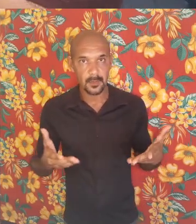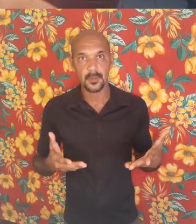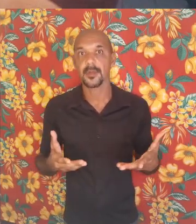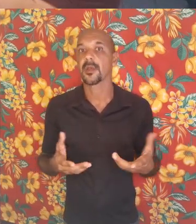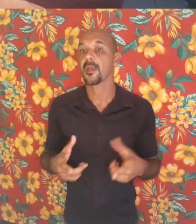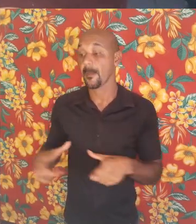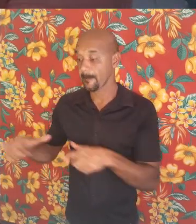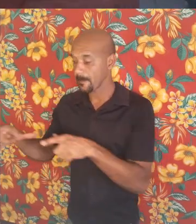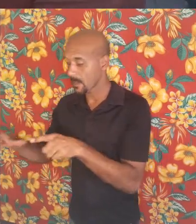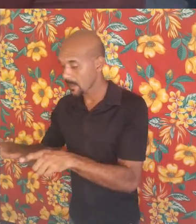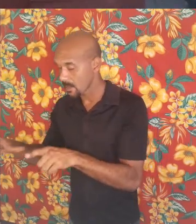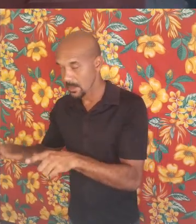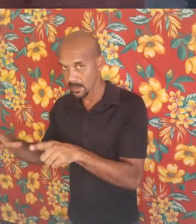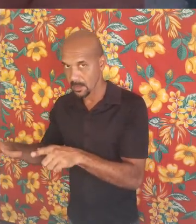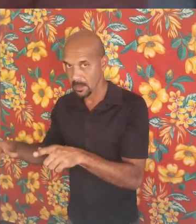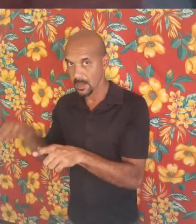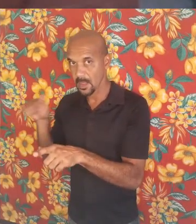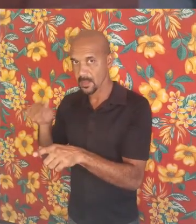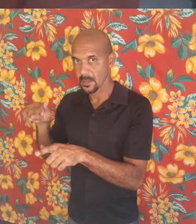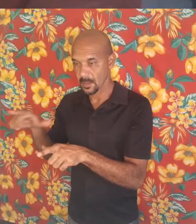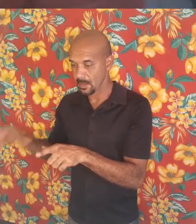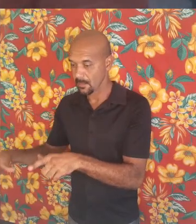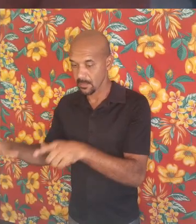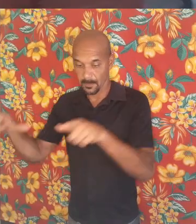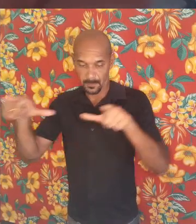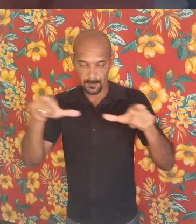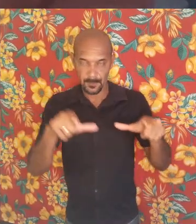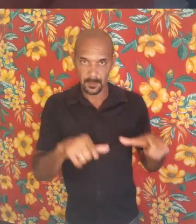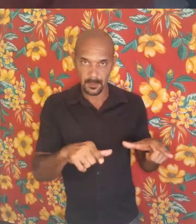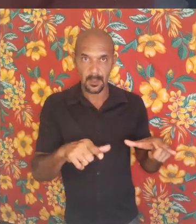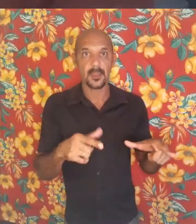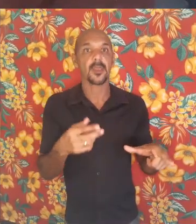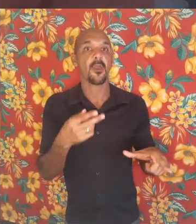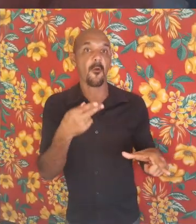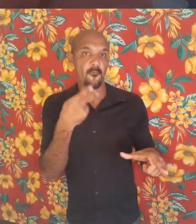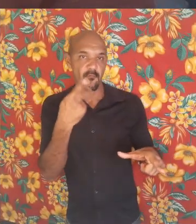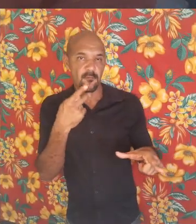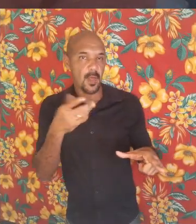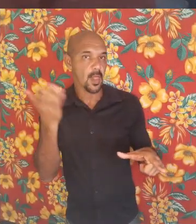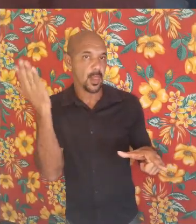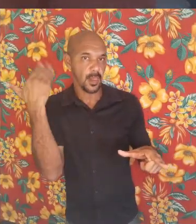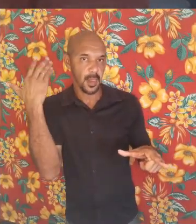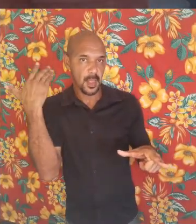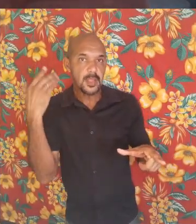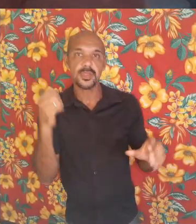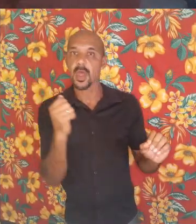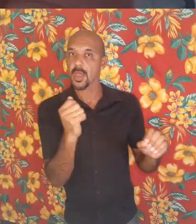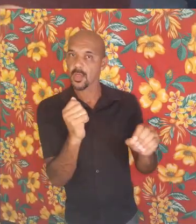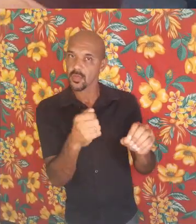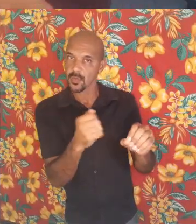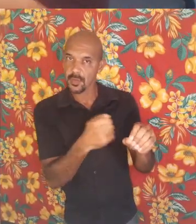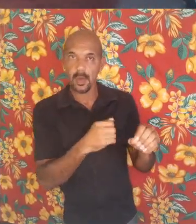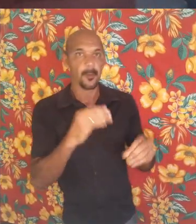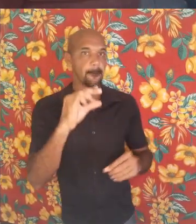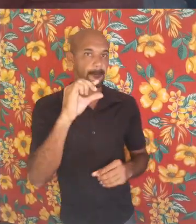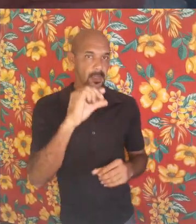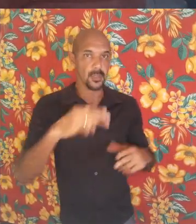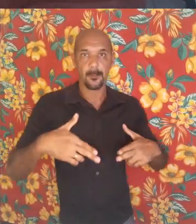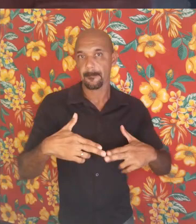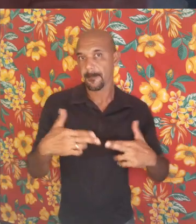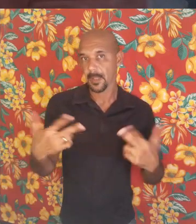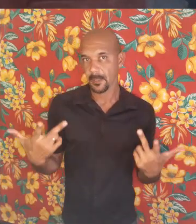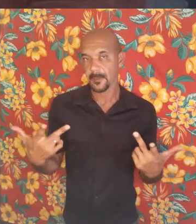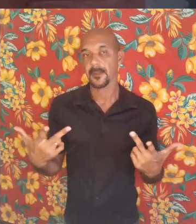né? Usando aquela ferramentazinha que eu falei do escopo, eu usei o menor, né? E a gente